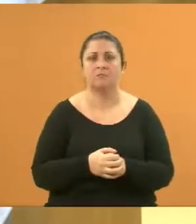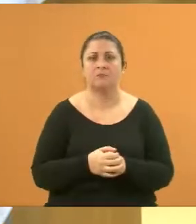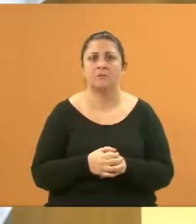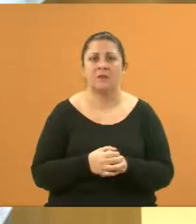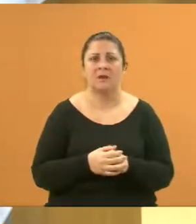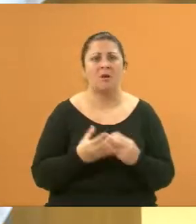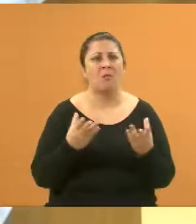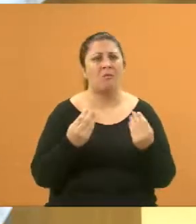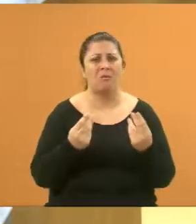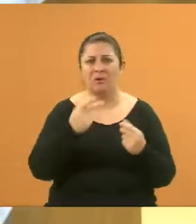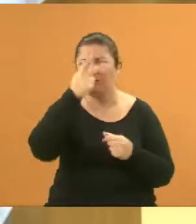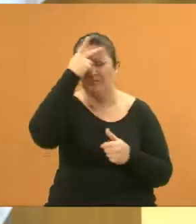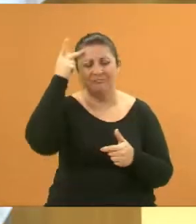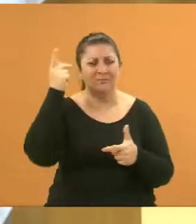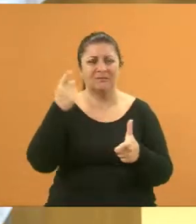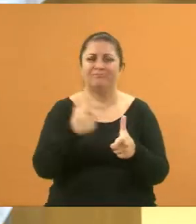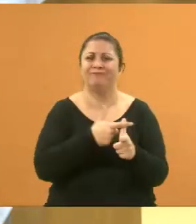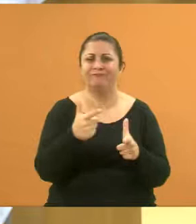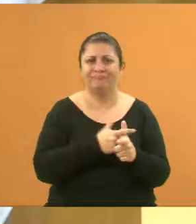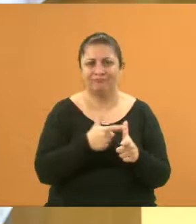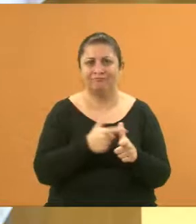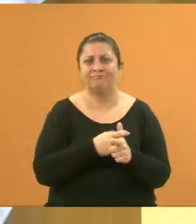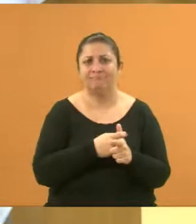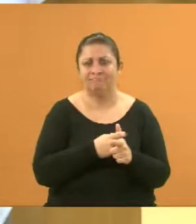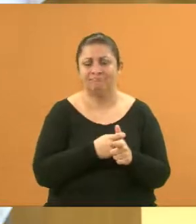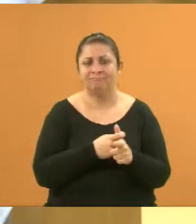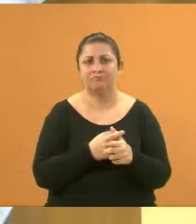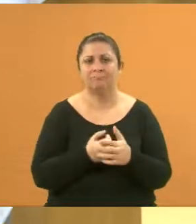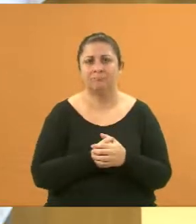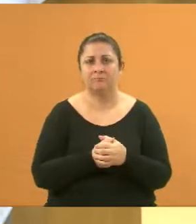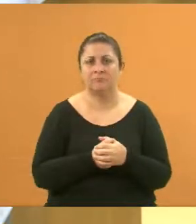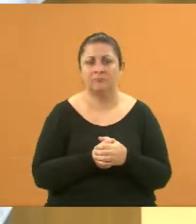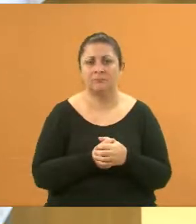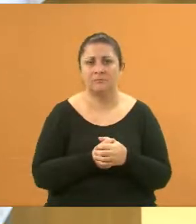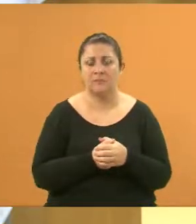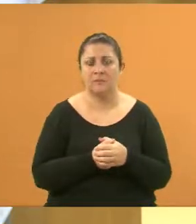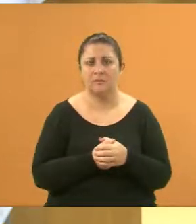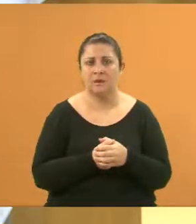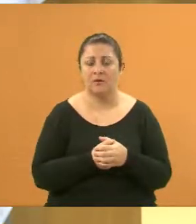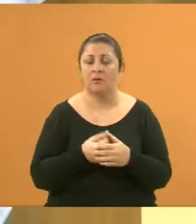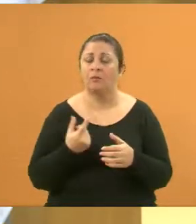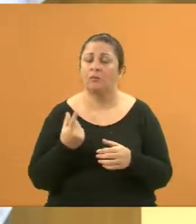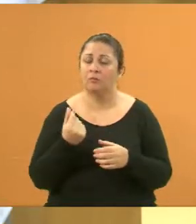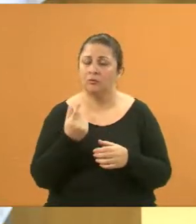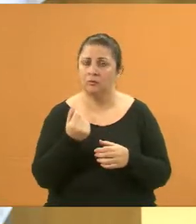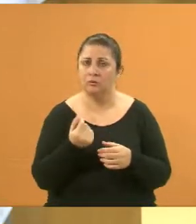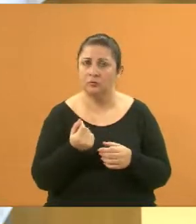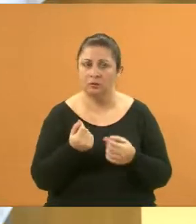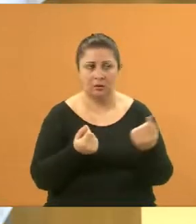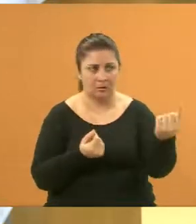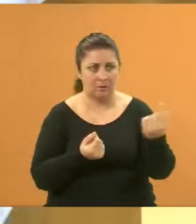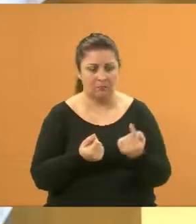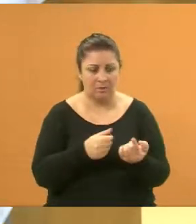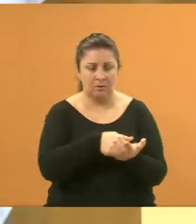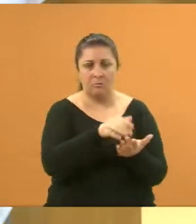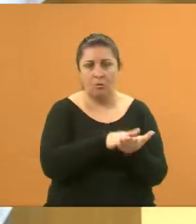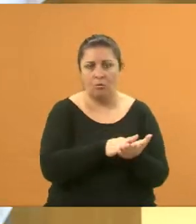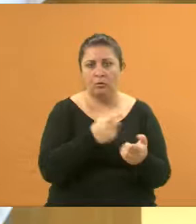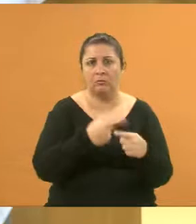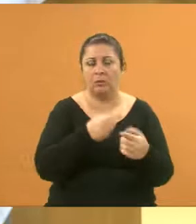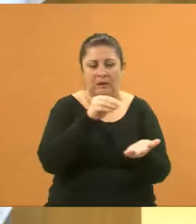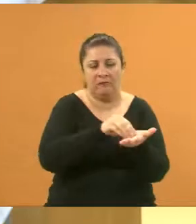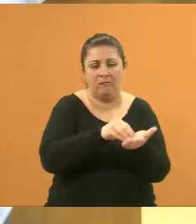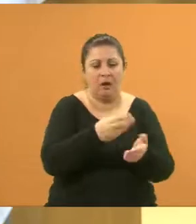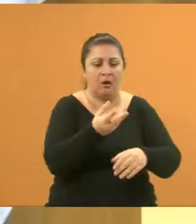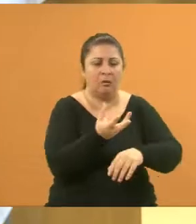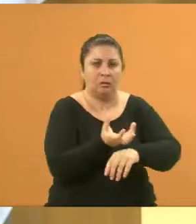alta inadimplência no pagamento de tais multas. As receitas oriundas das multas por falta de capina, construção